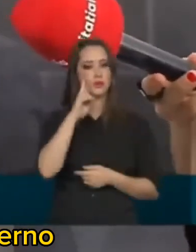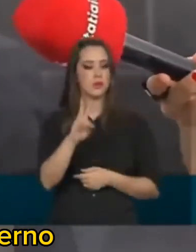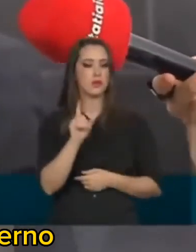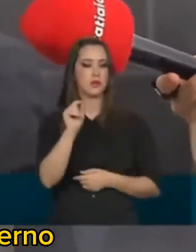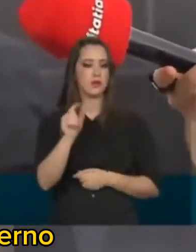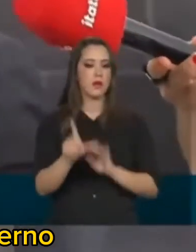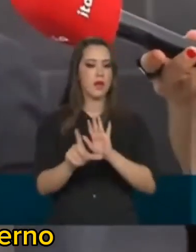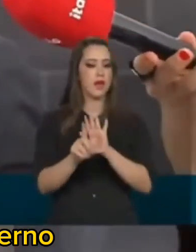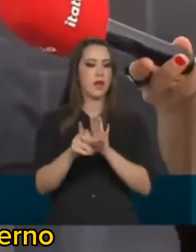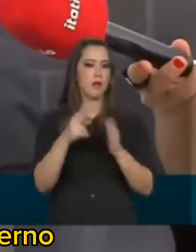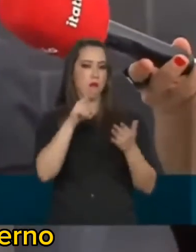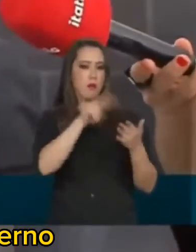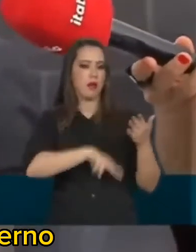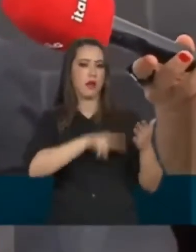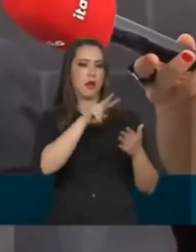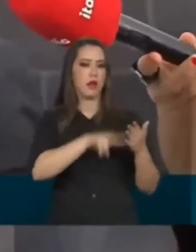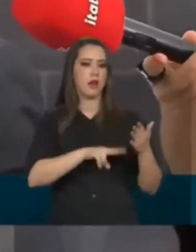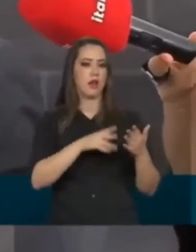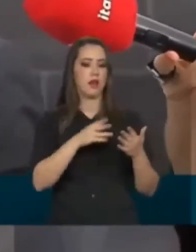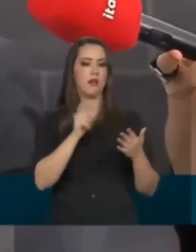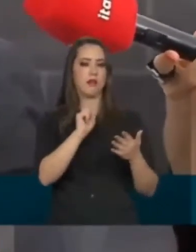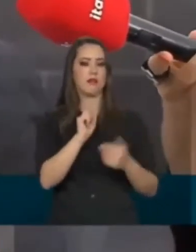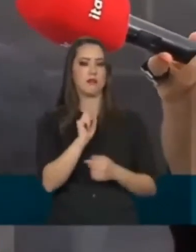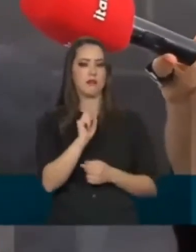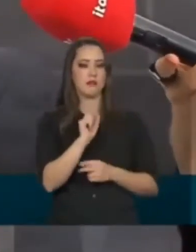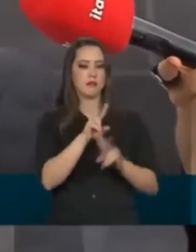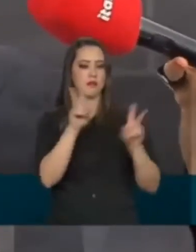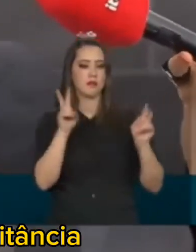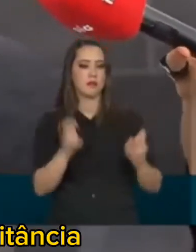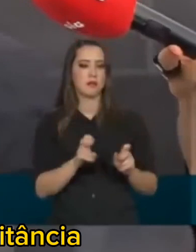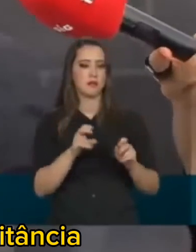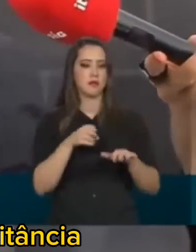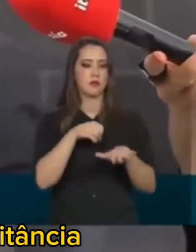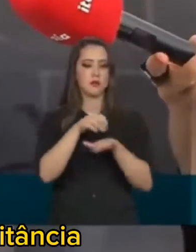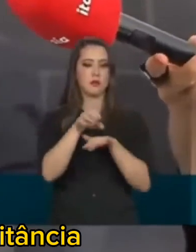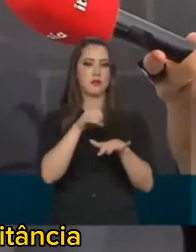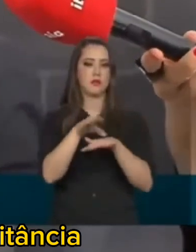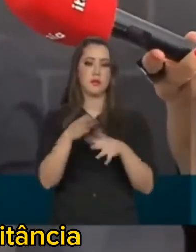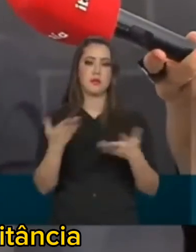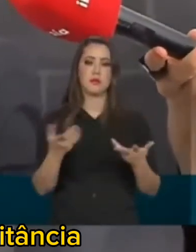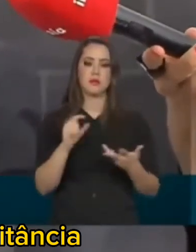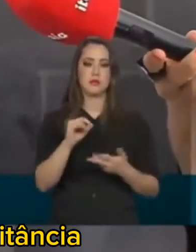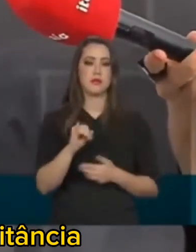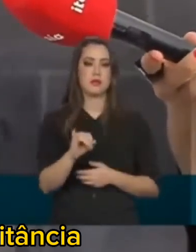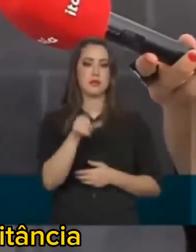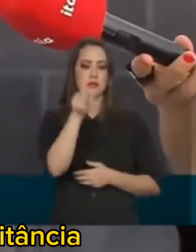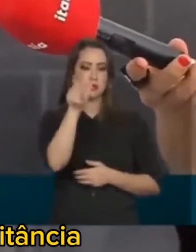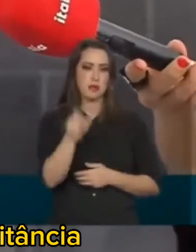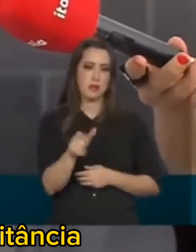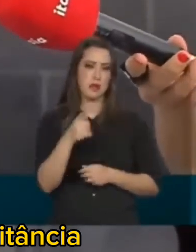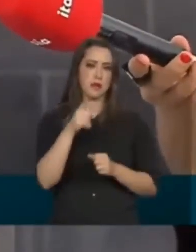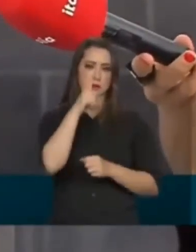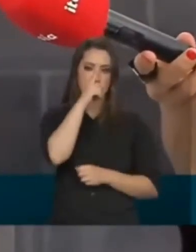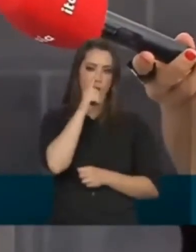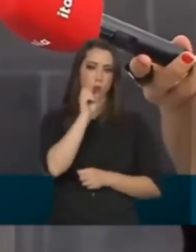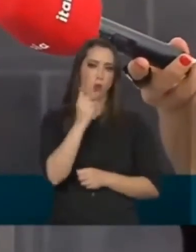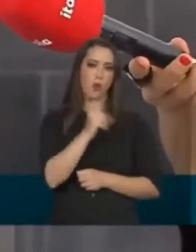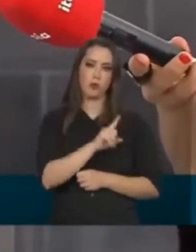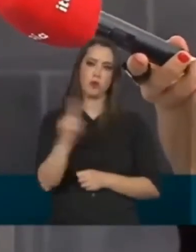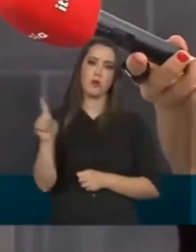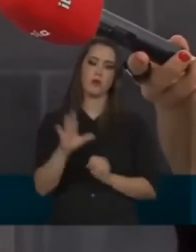remunerar blogueiros alinhado ao governo. Mas Janja bateu o pé e determinou que os blogueiros continuassem na militância,